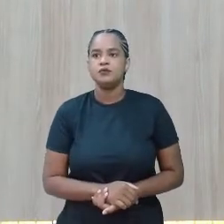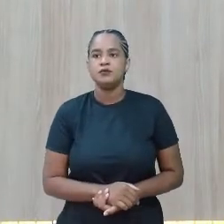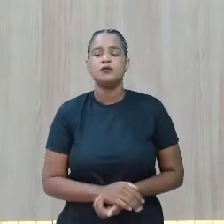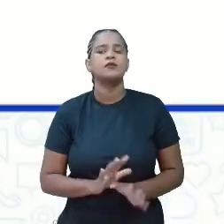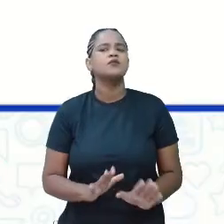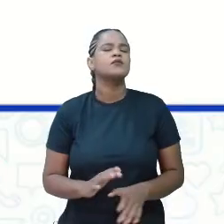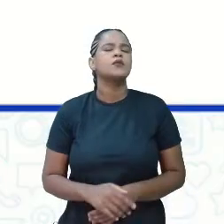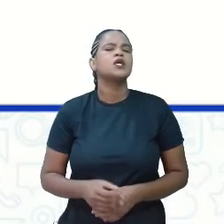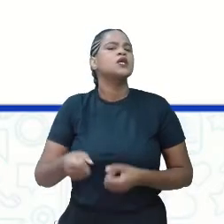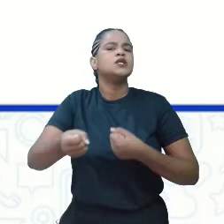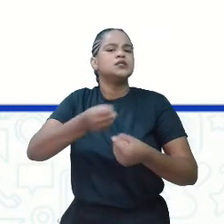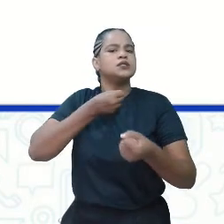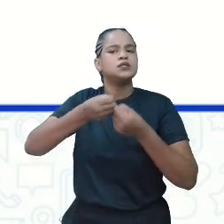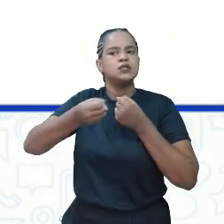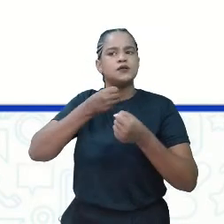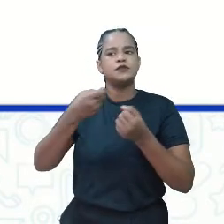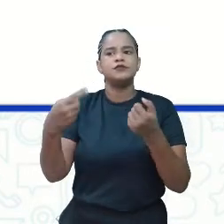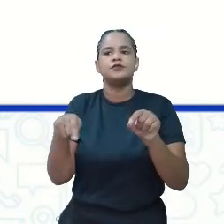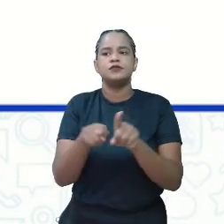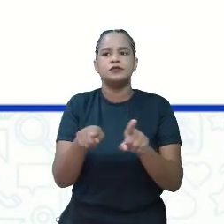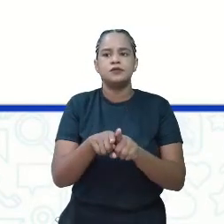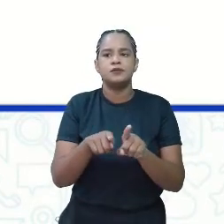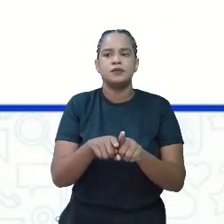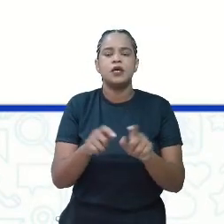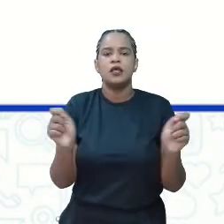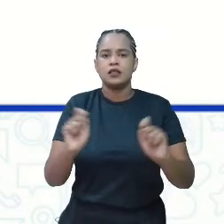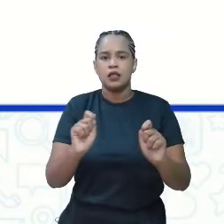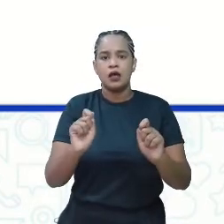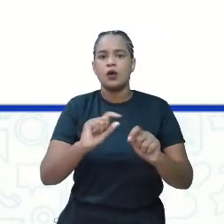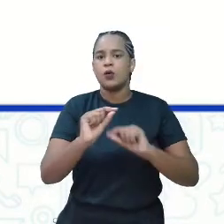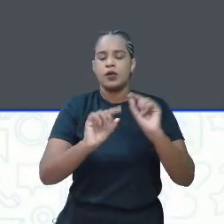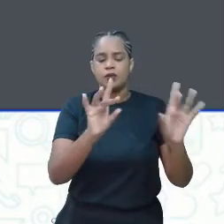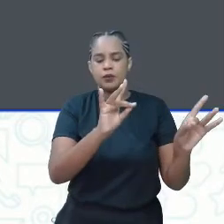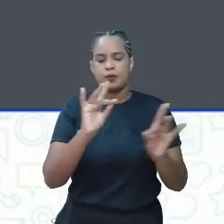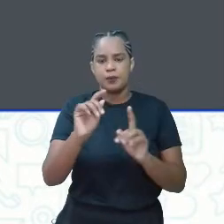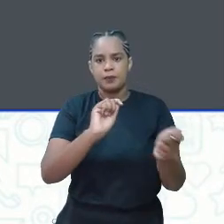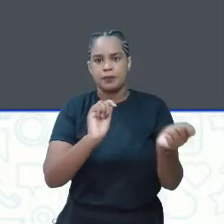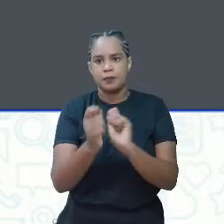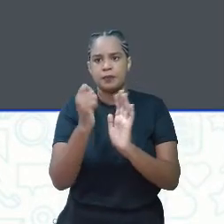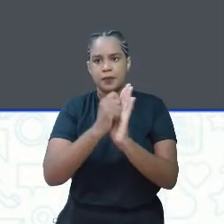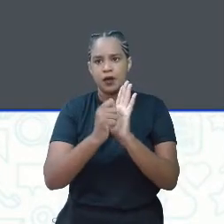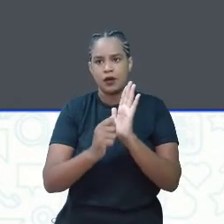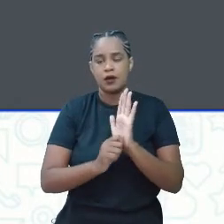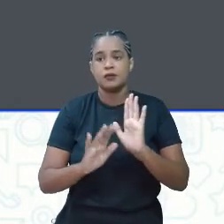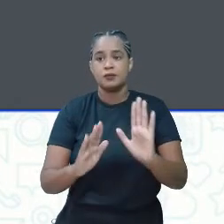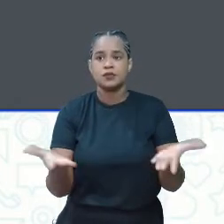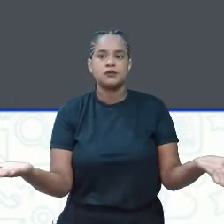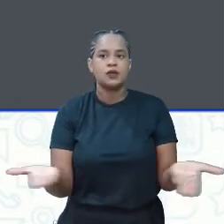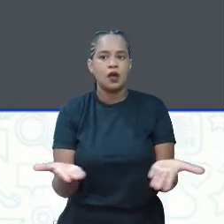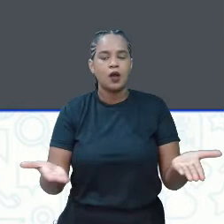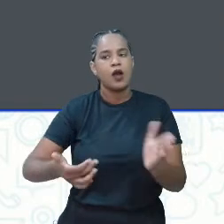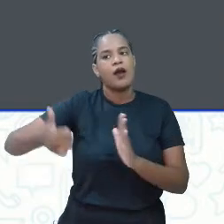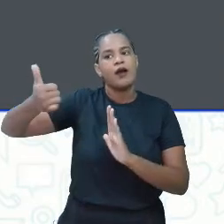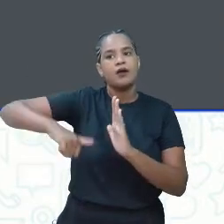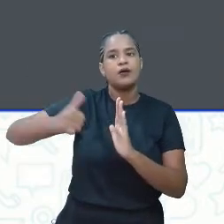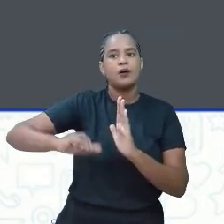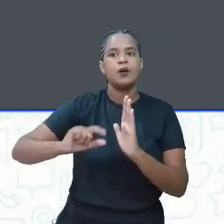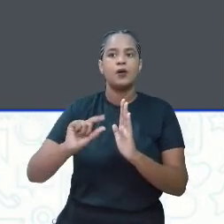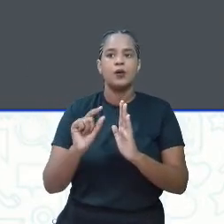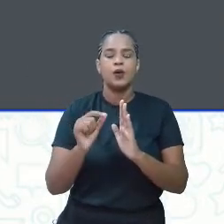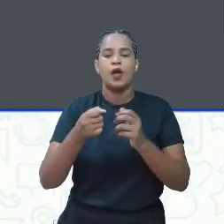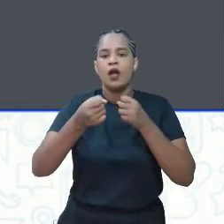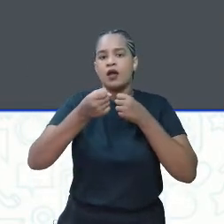As entrevistas também podem ser transcritas. Agora nós vamos analisar